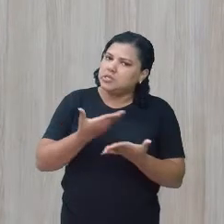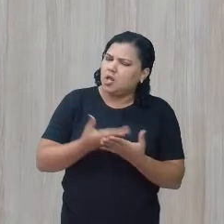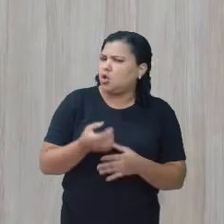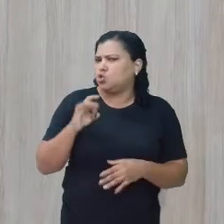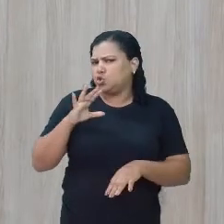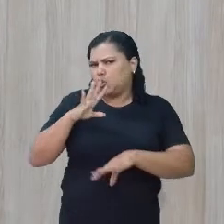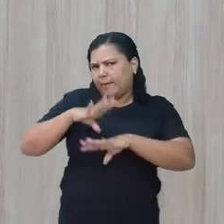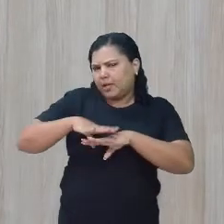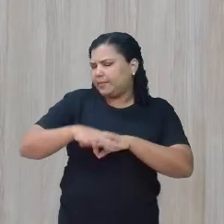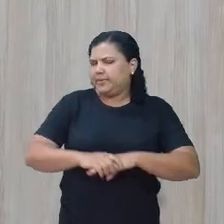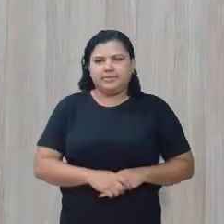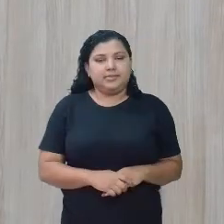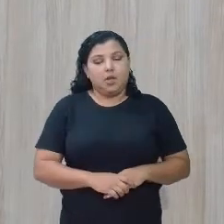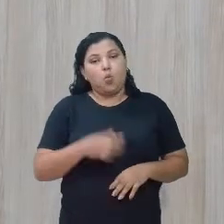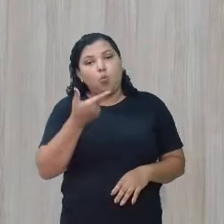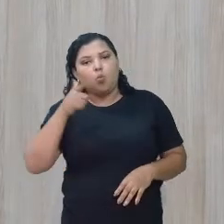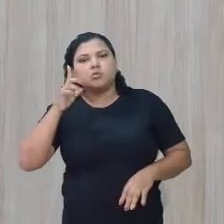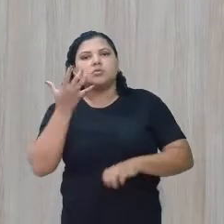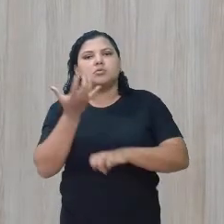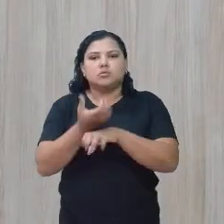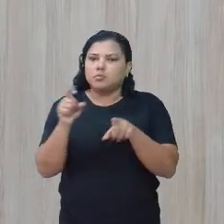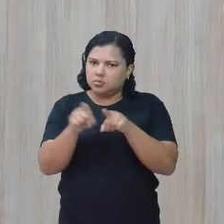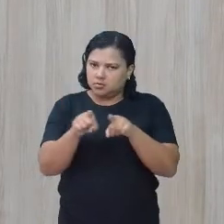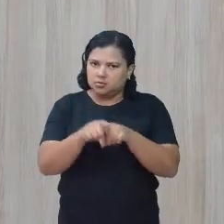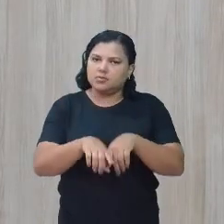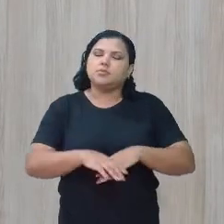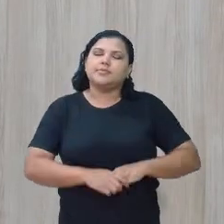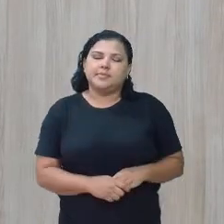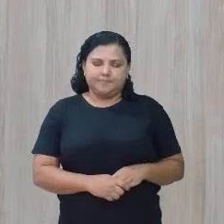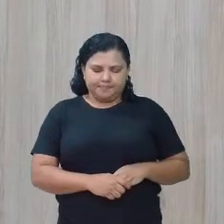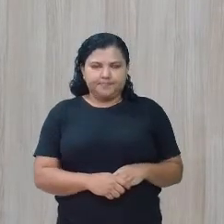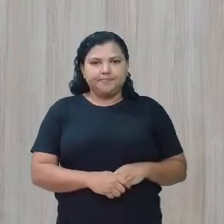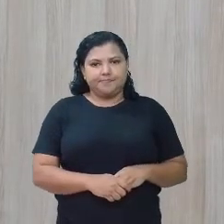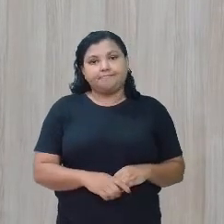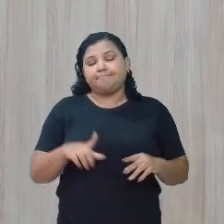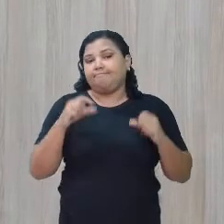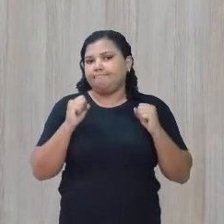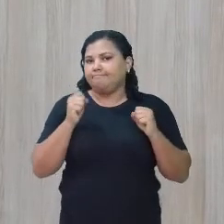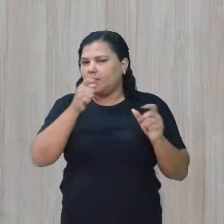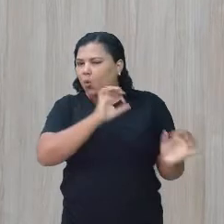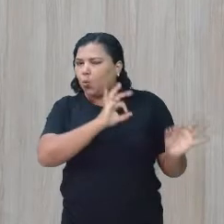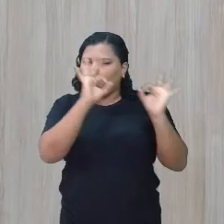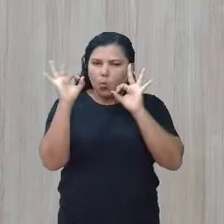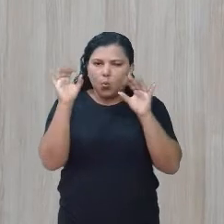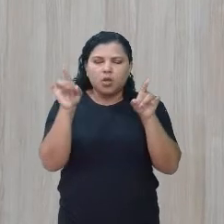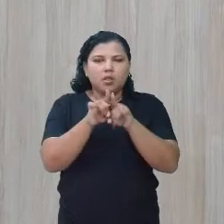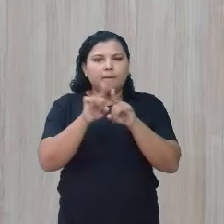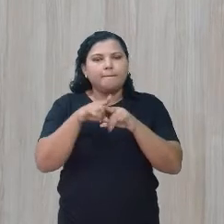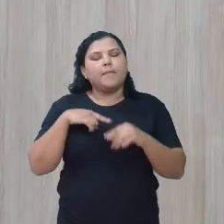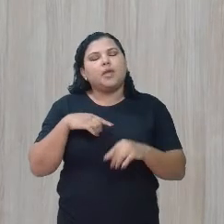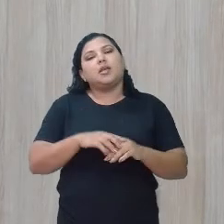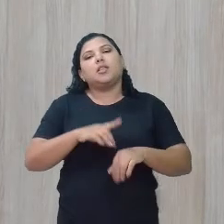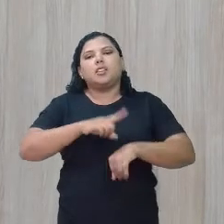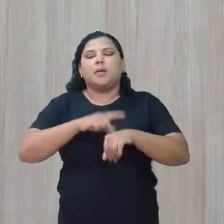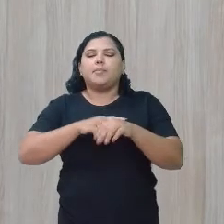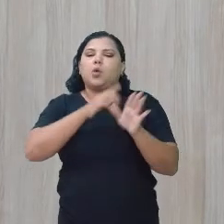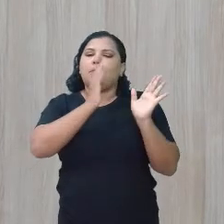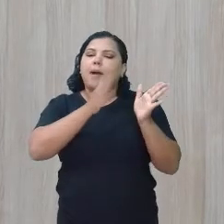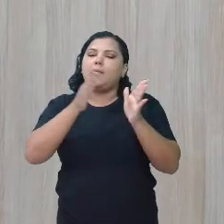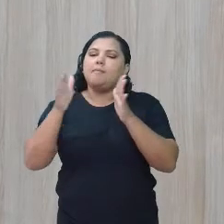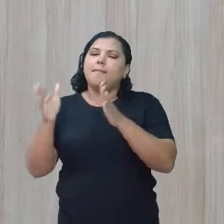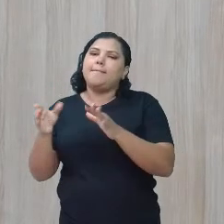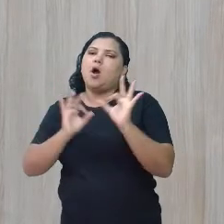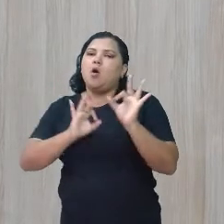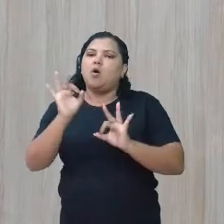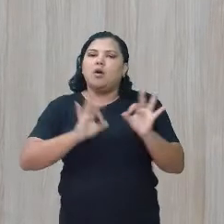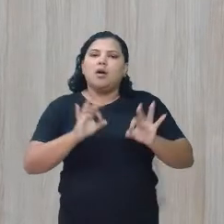de matemática, mas também de todas as outras disciplinas. Você pode estar acompanhando lá também por ordem cronológica, por ordem da